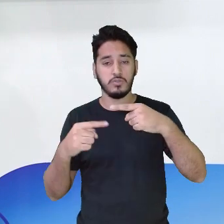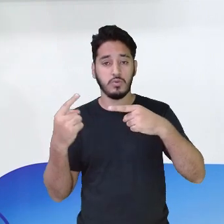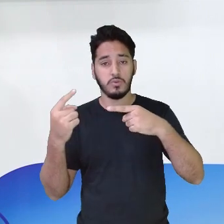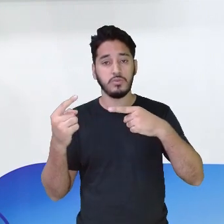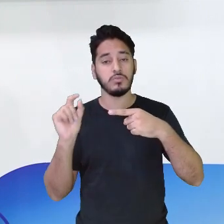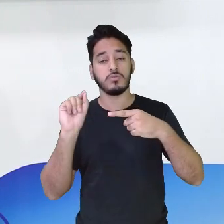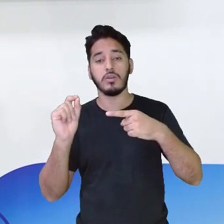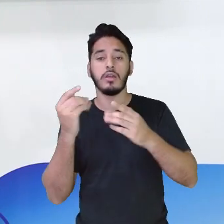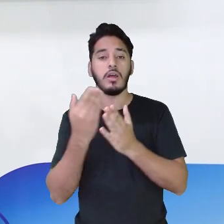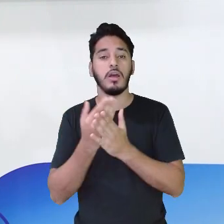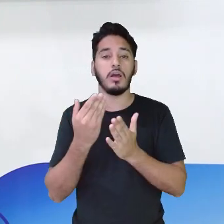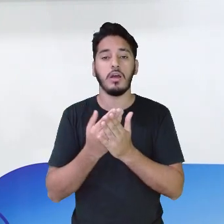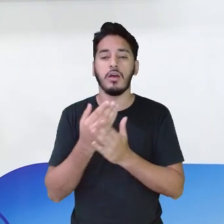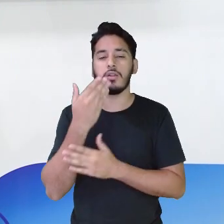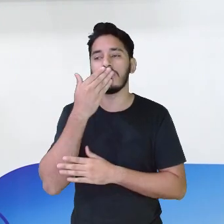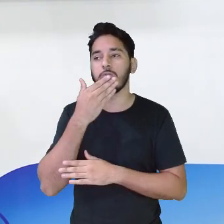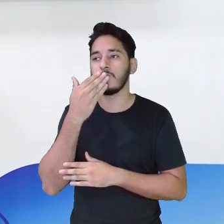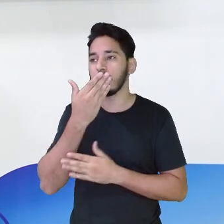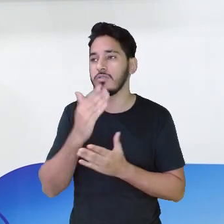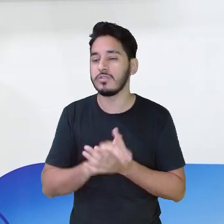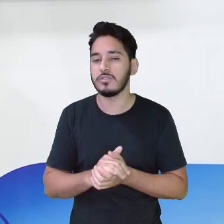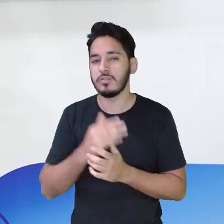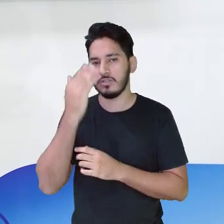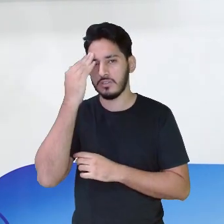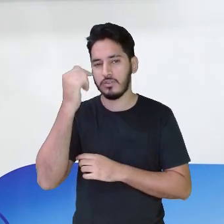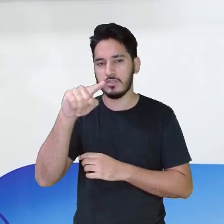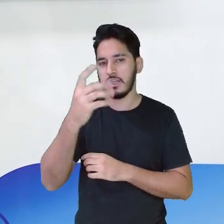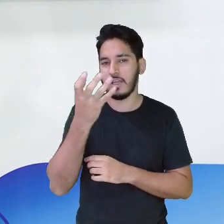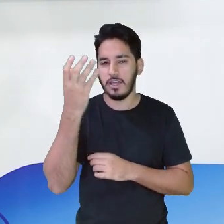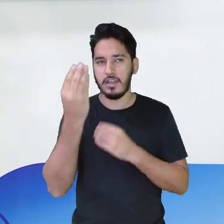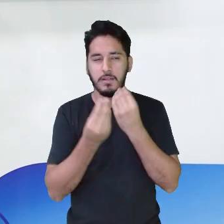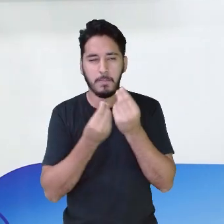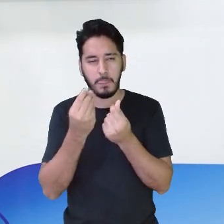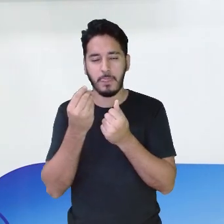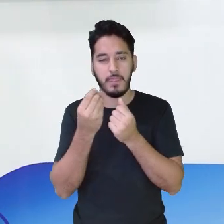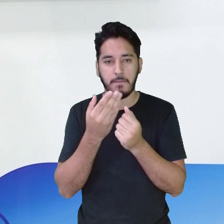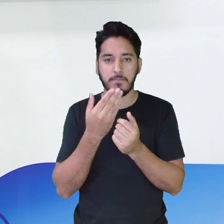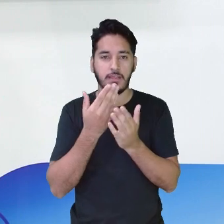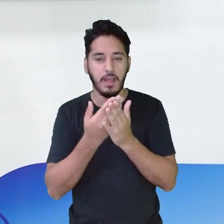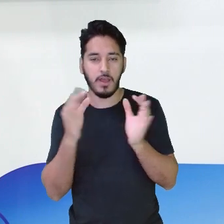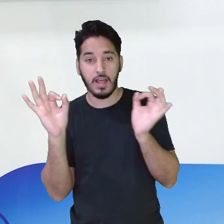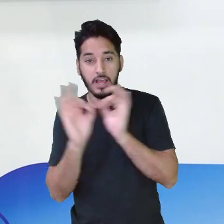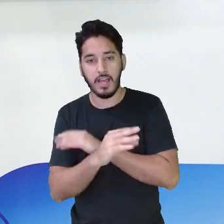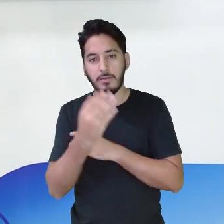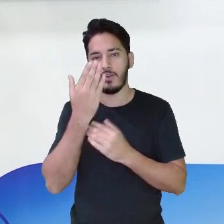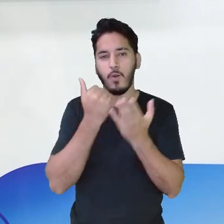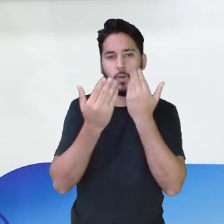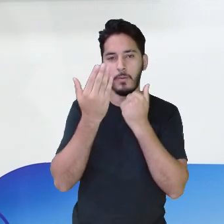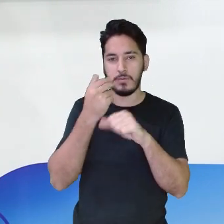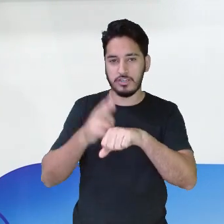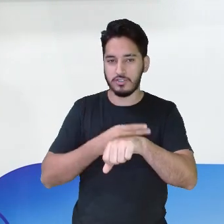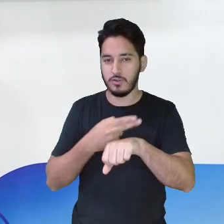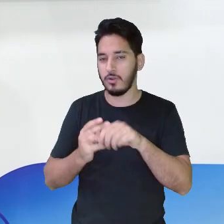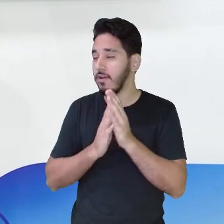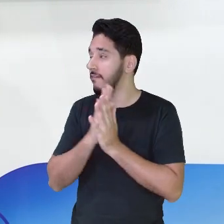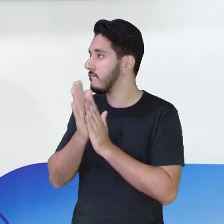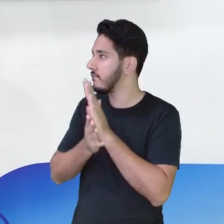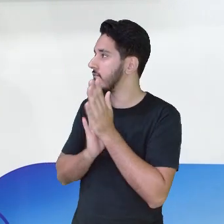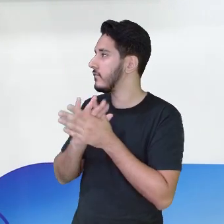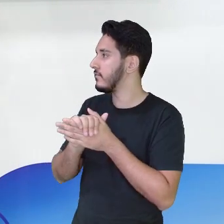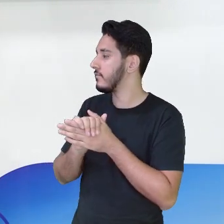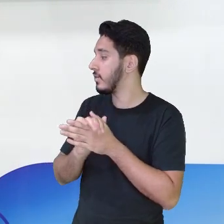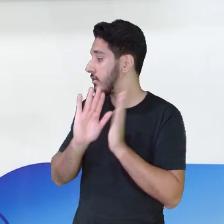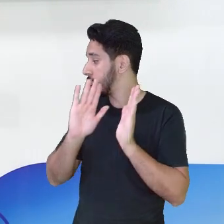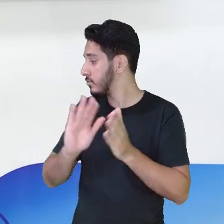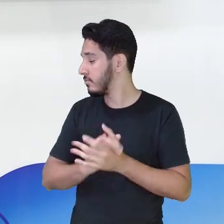equivalentes. A aula, um docinho, né? Eu sei que está todo mundo querendo que a aula acabe para comer o chocolate da mesa, não é? Mas